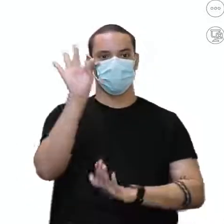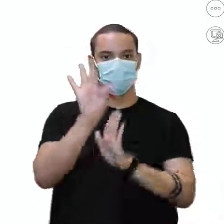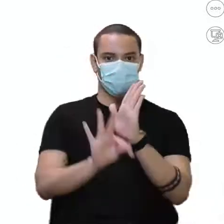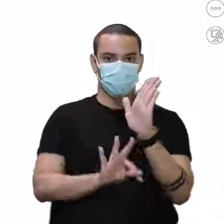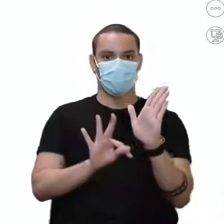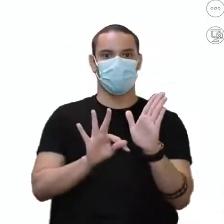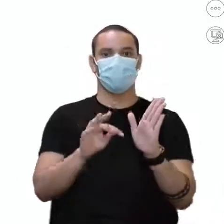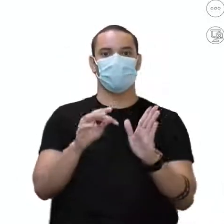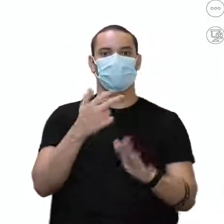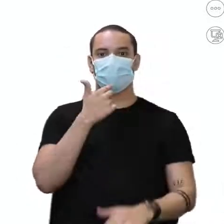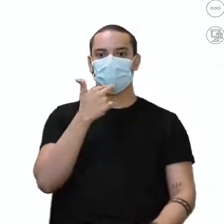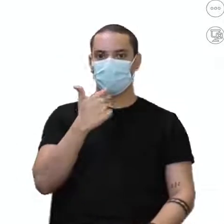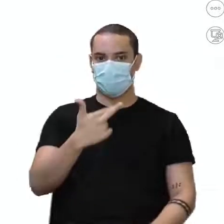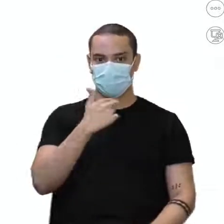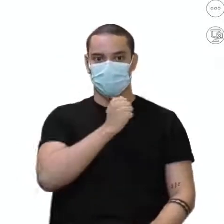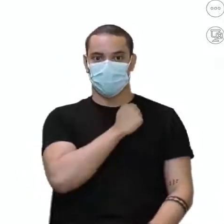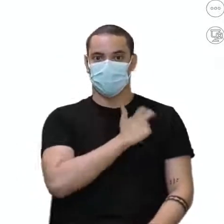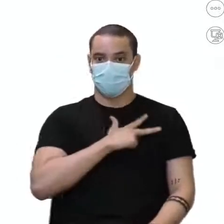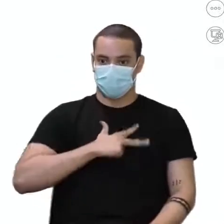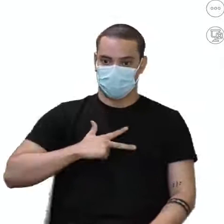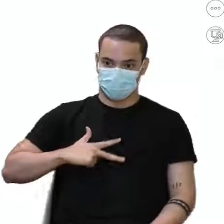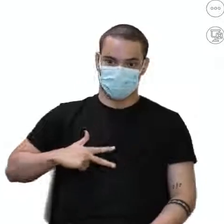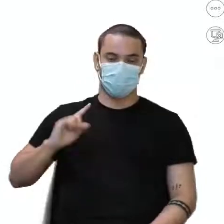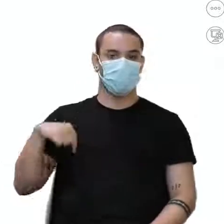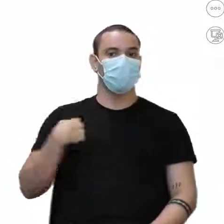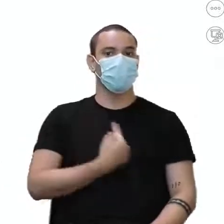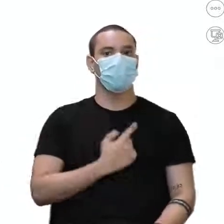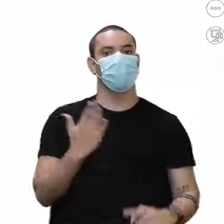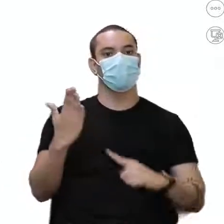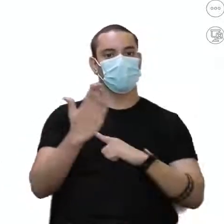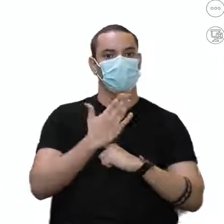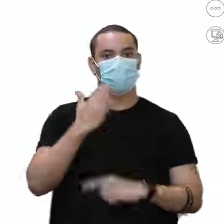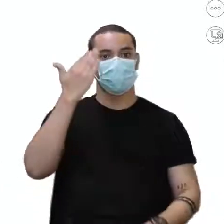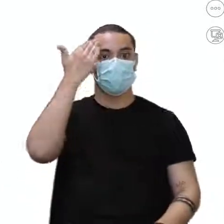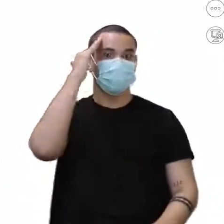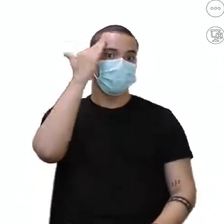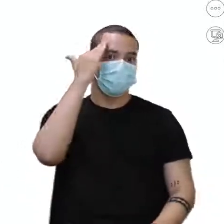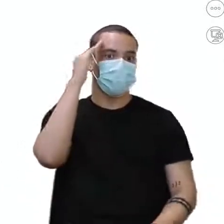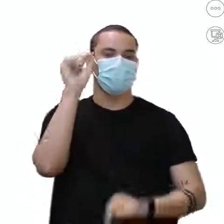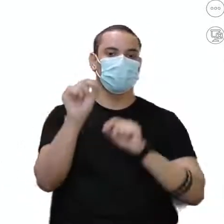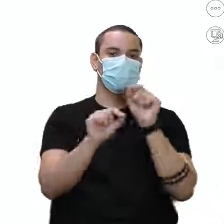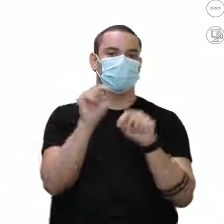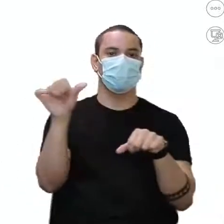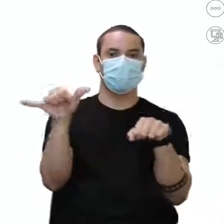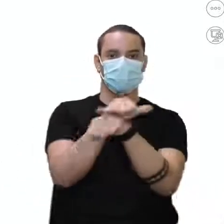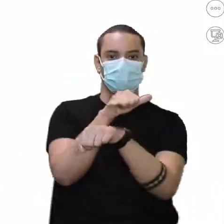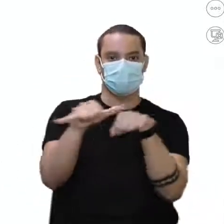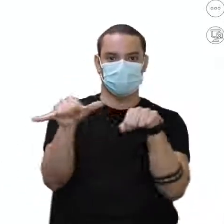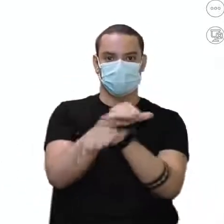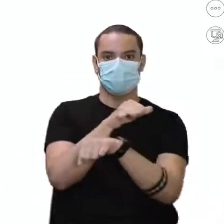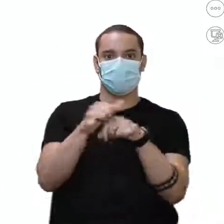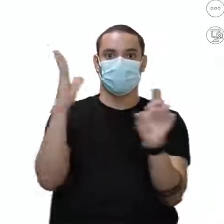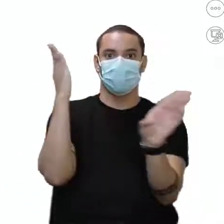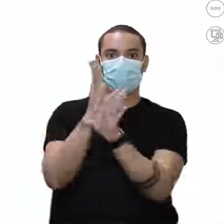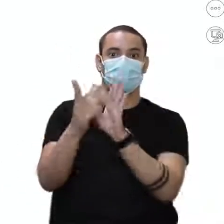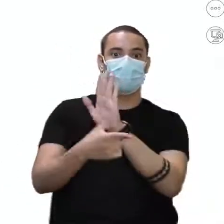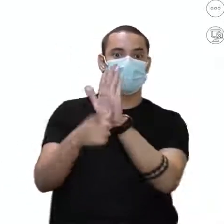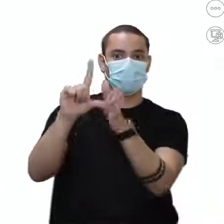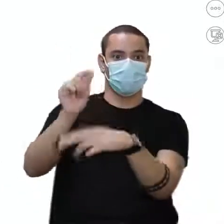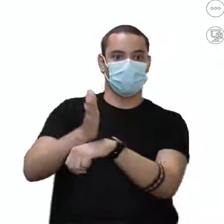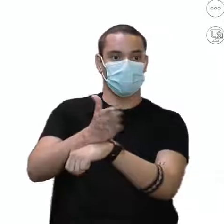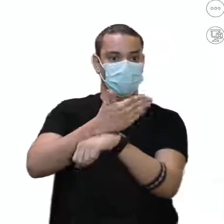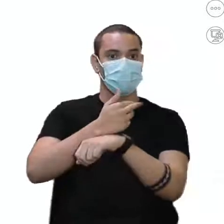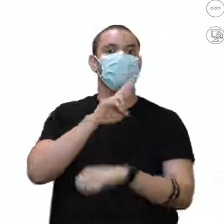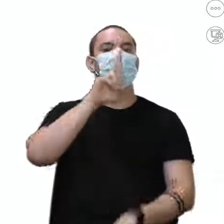em dinamarquês nos ajuda a entender a técnica da prediction. Responda as questões